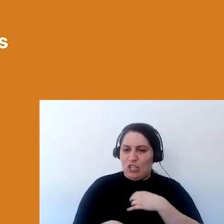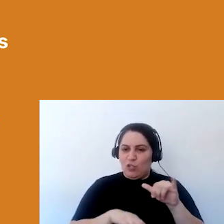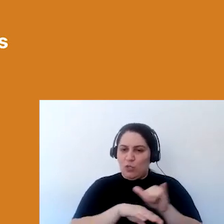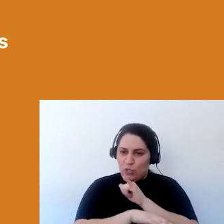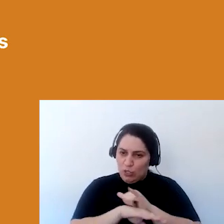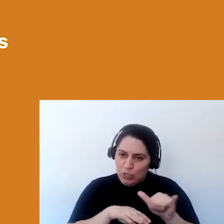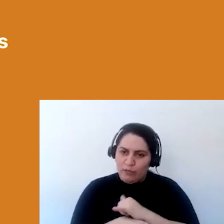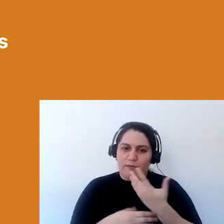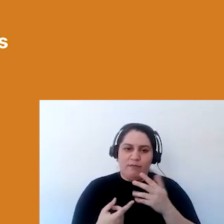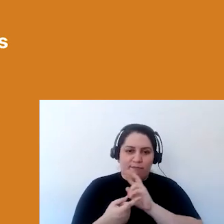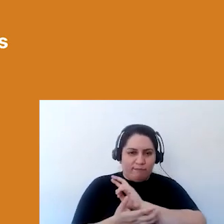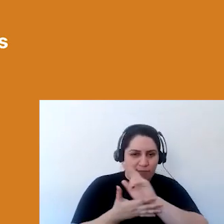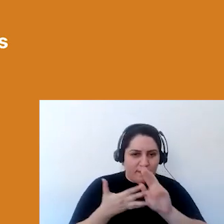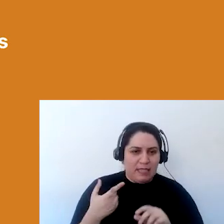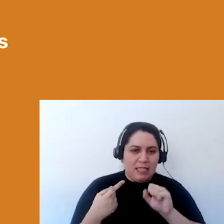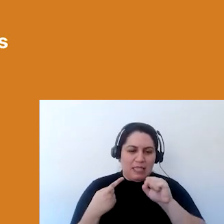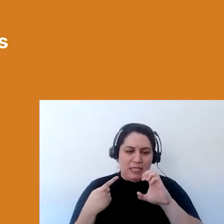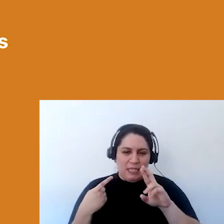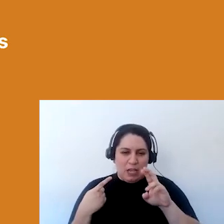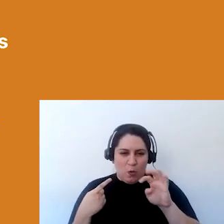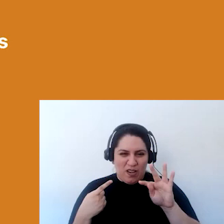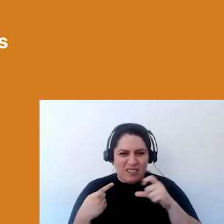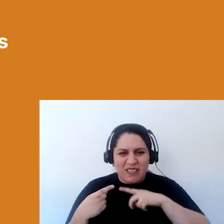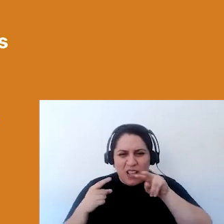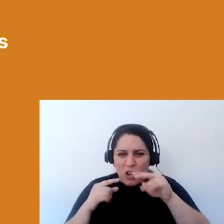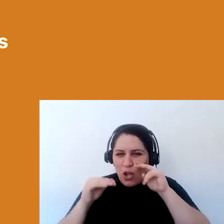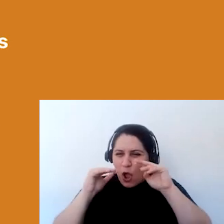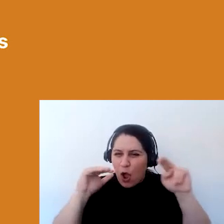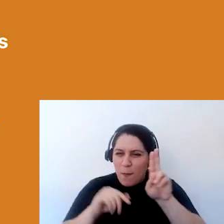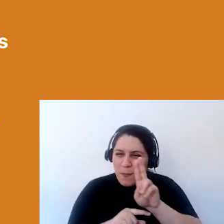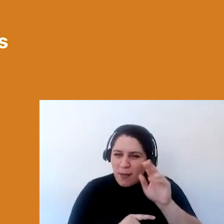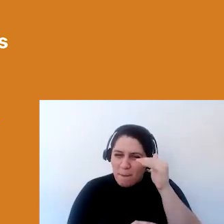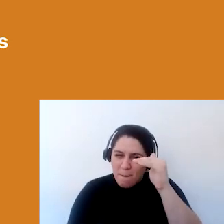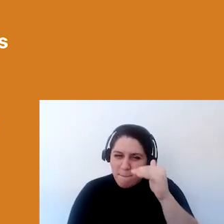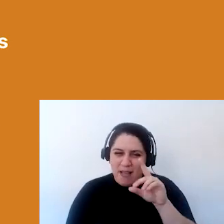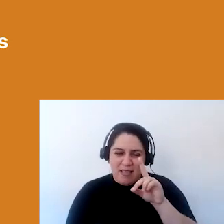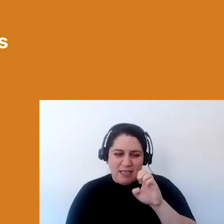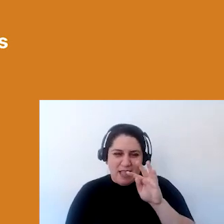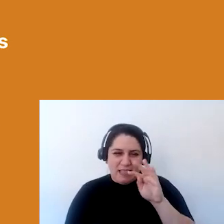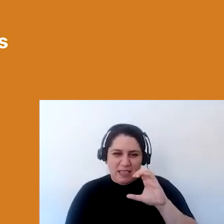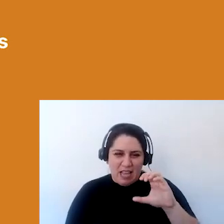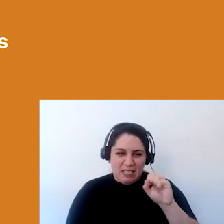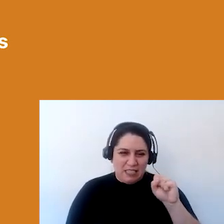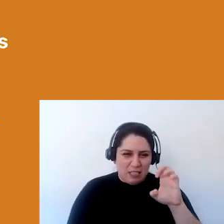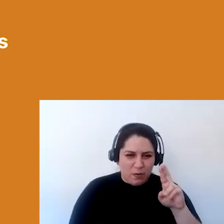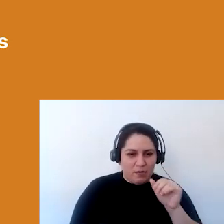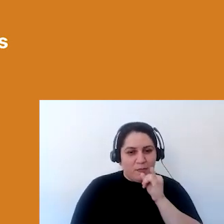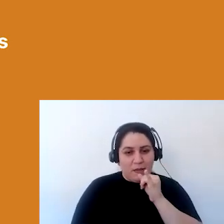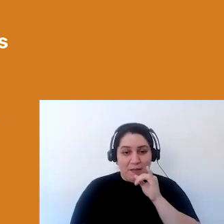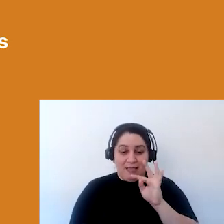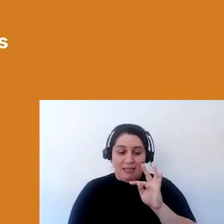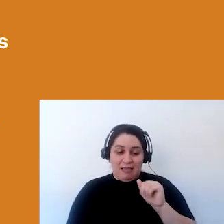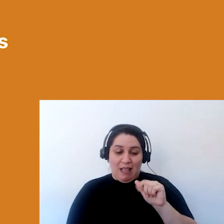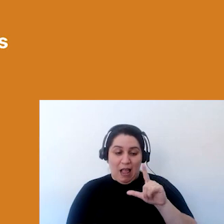como a Detect Secrets, Git Secrets, que a gente listou aí, a Talisman, que é da própria ThoughtWorks, Repo Survivor, e a